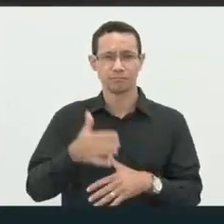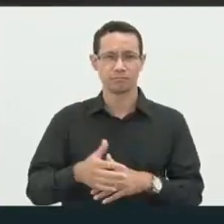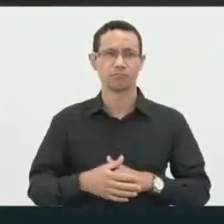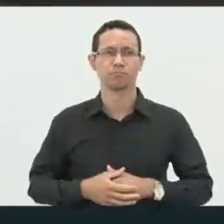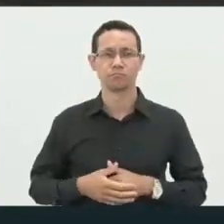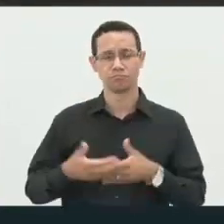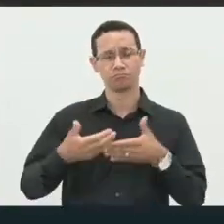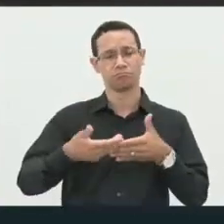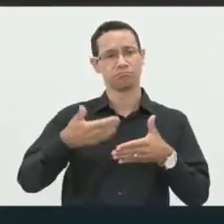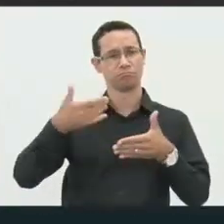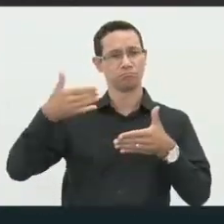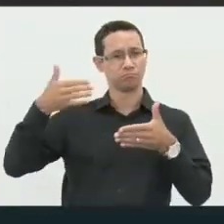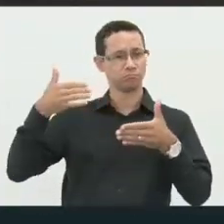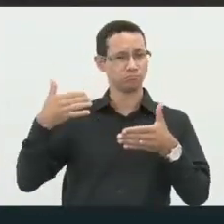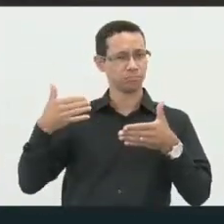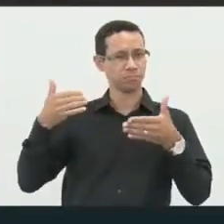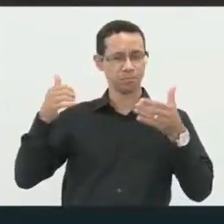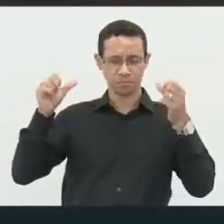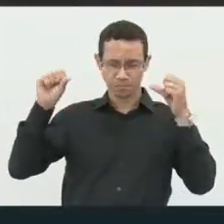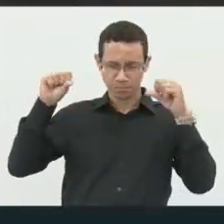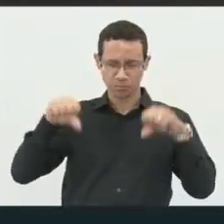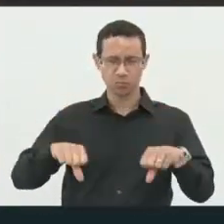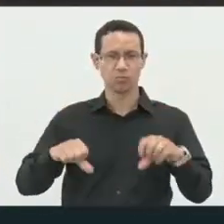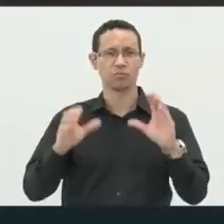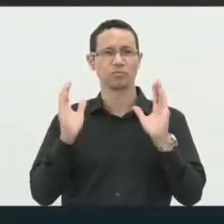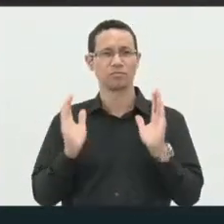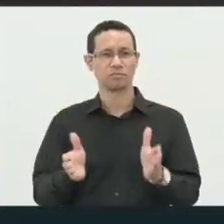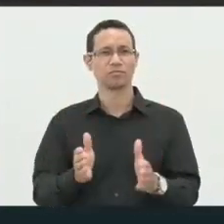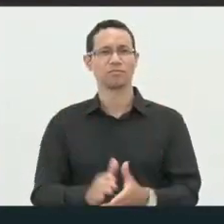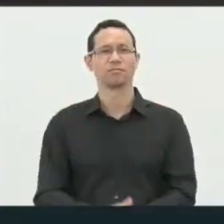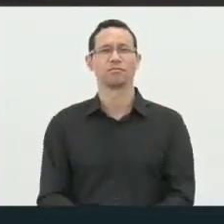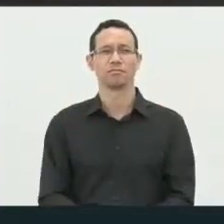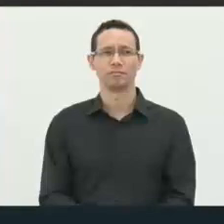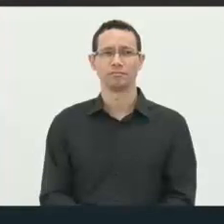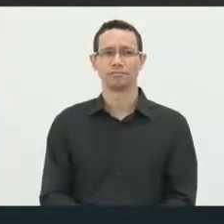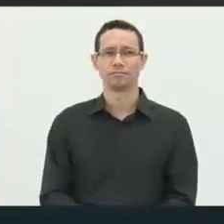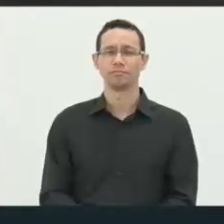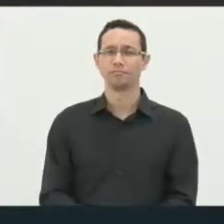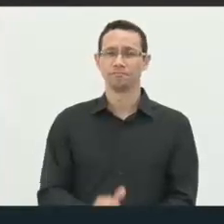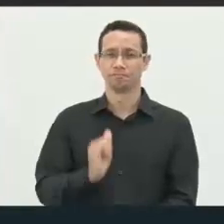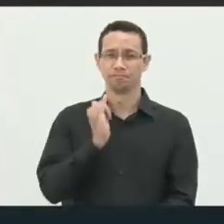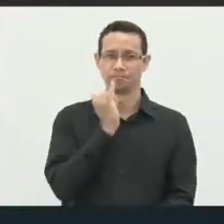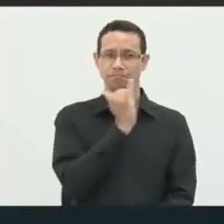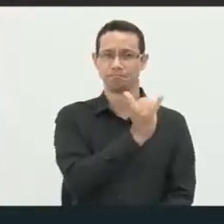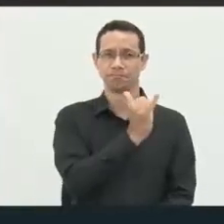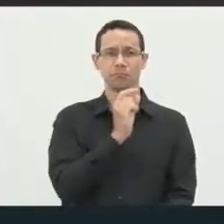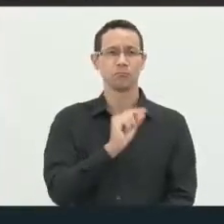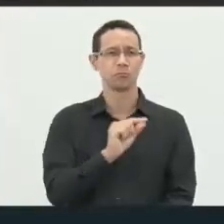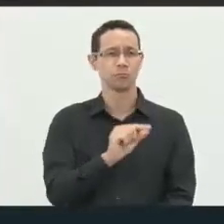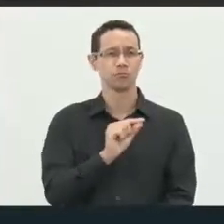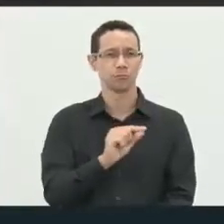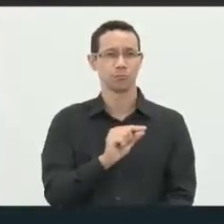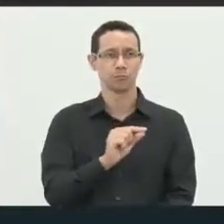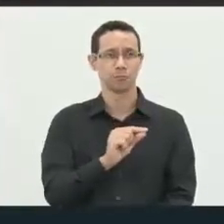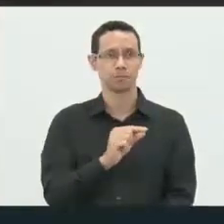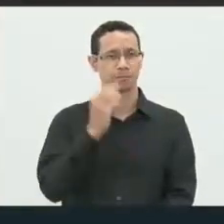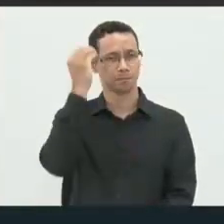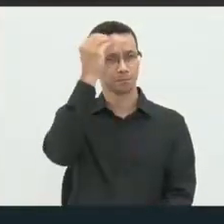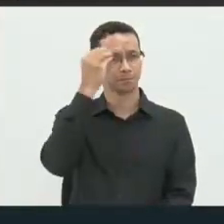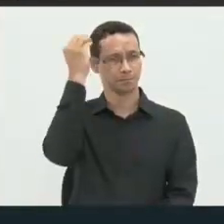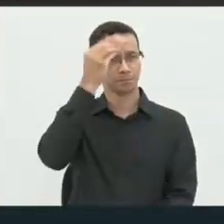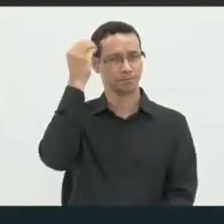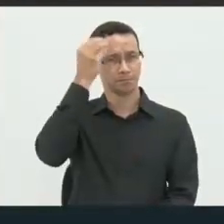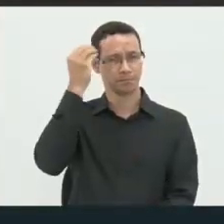já esteve bem pior viu viu Dourado vou te dizer Vereador por experiência própria porque